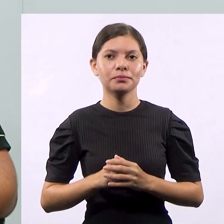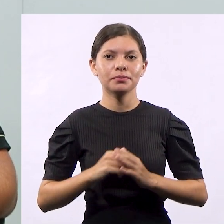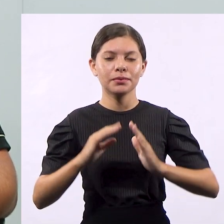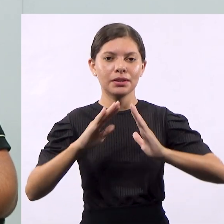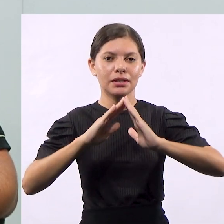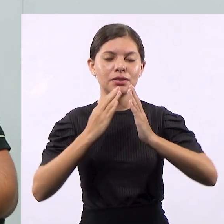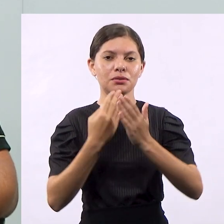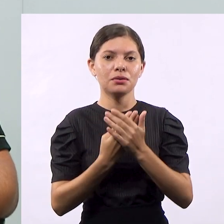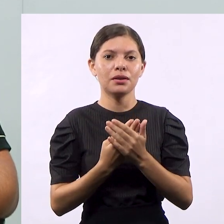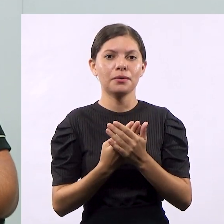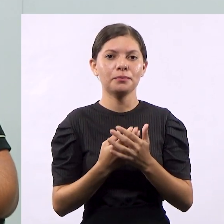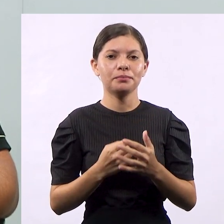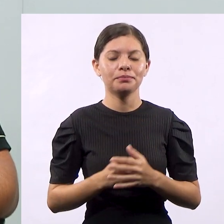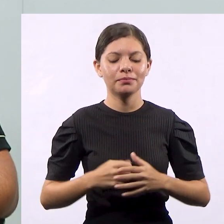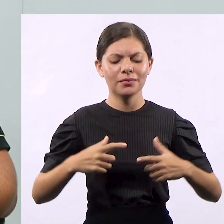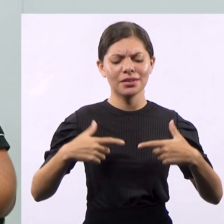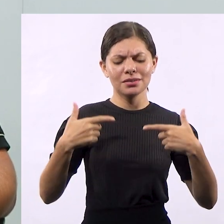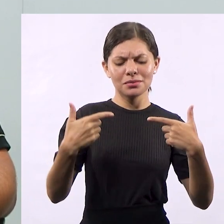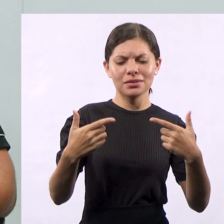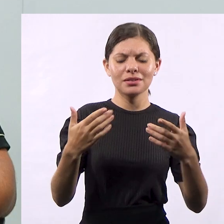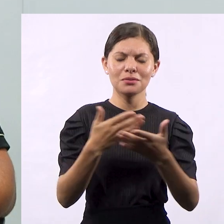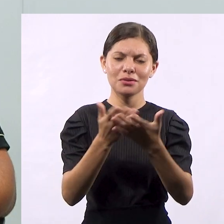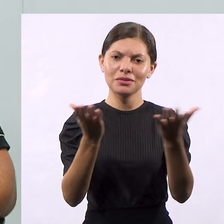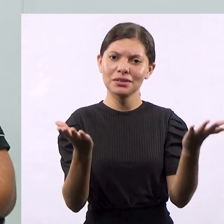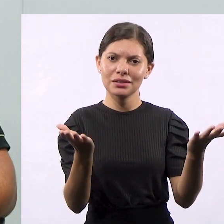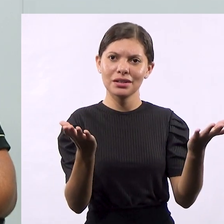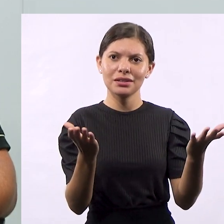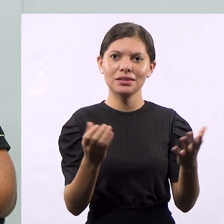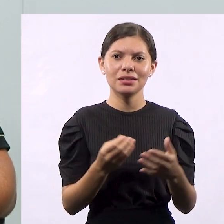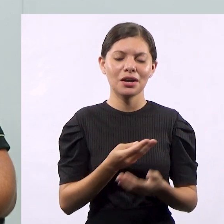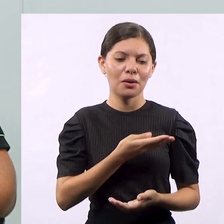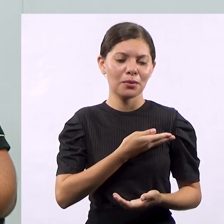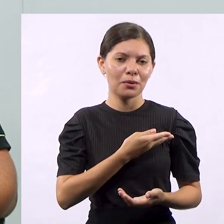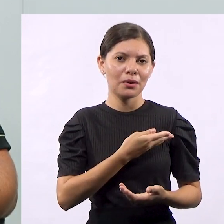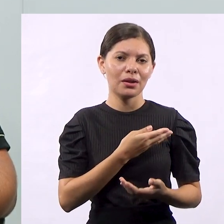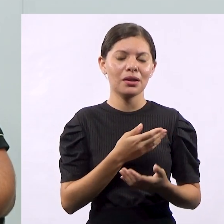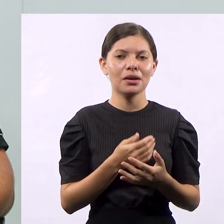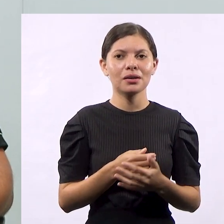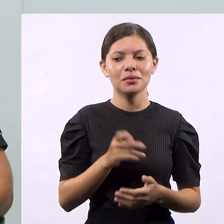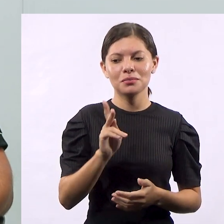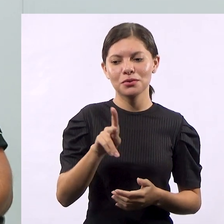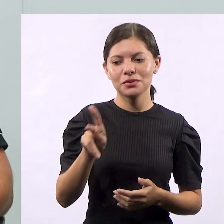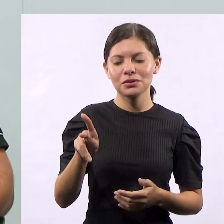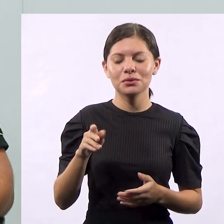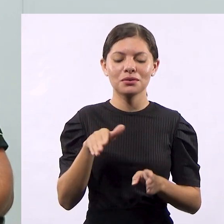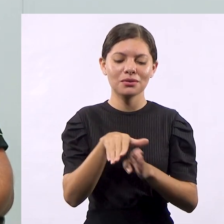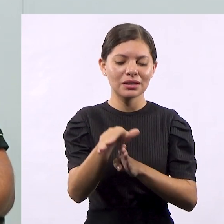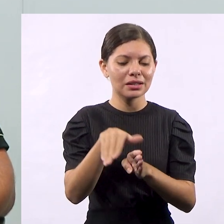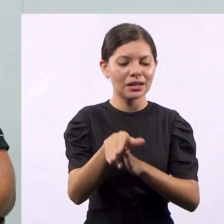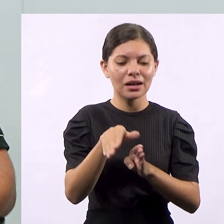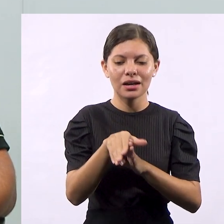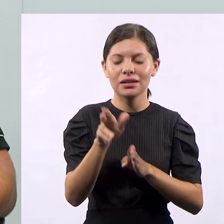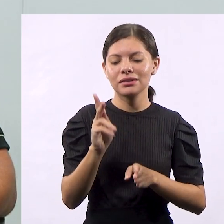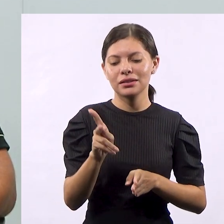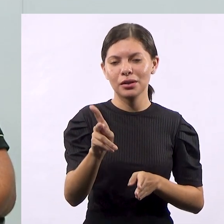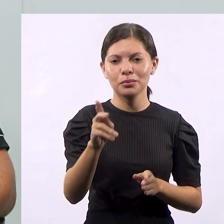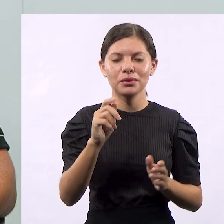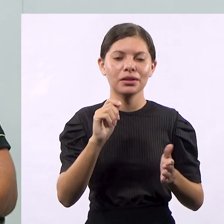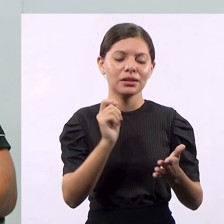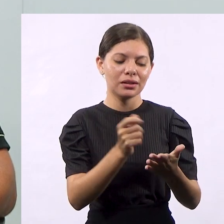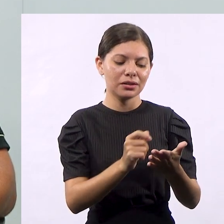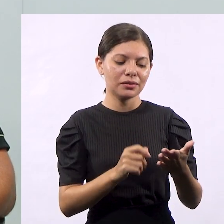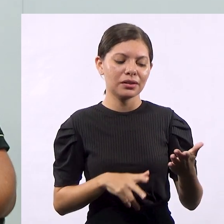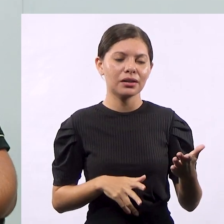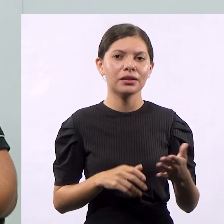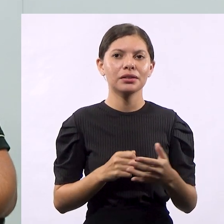daquela organização que é a escola, né? A gente fica à disposição na disciplina de gestão escolar com a minha colega professora Thelma também, para